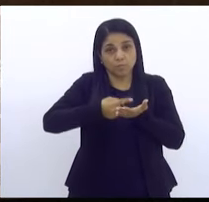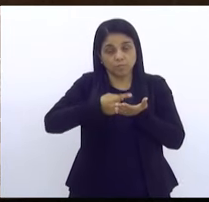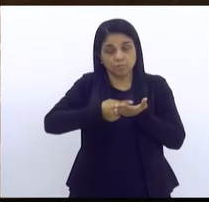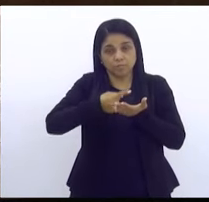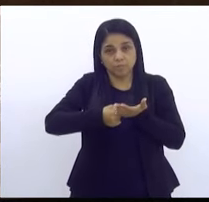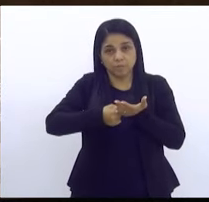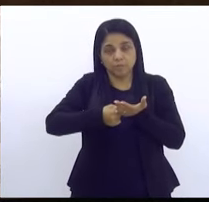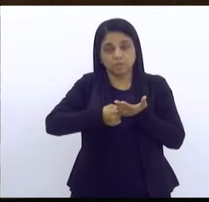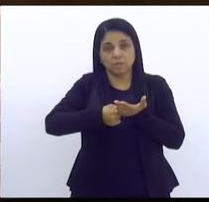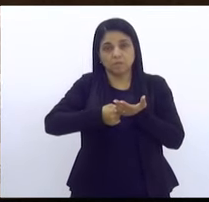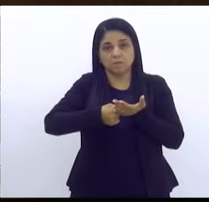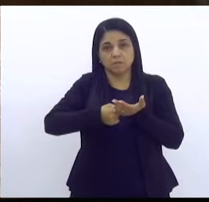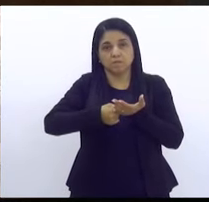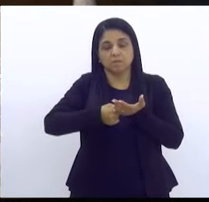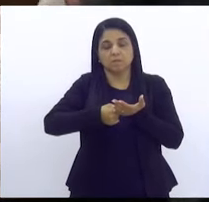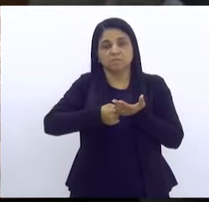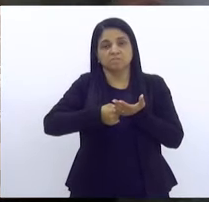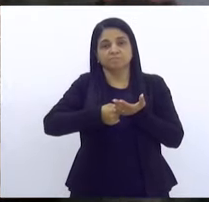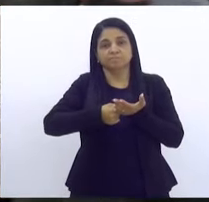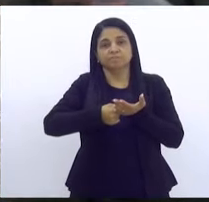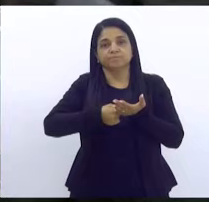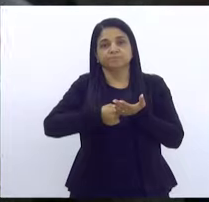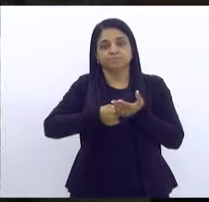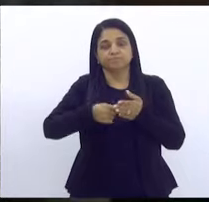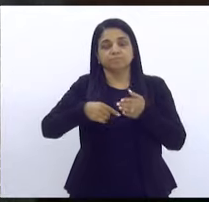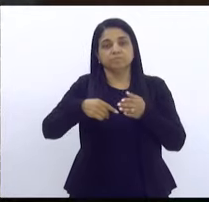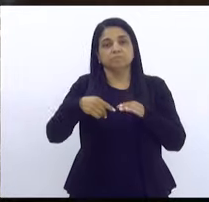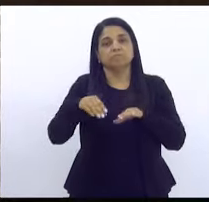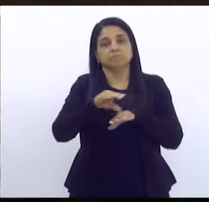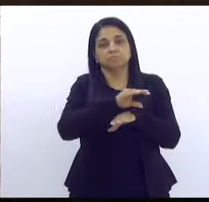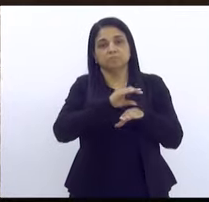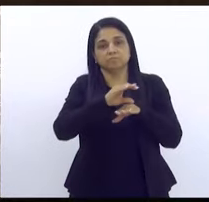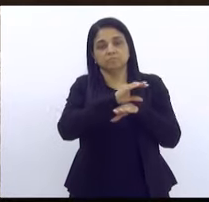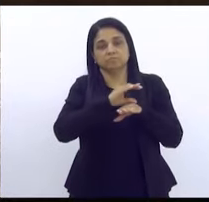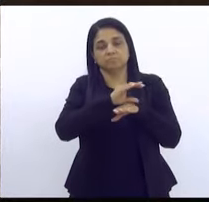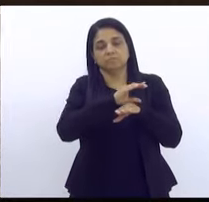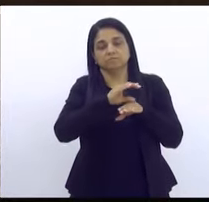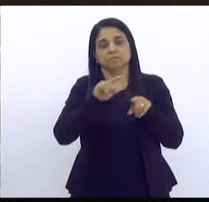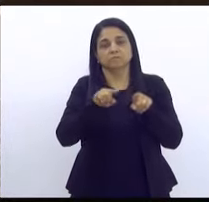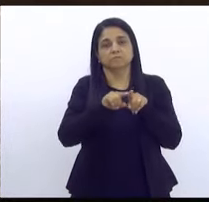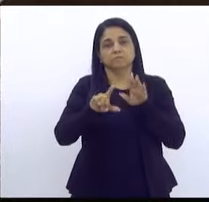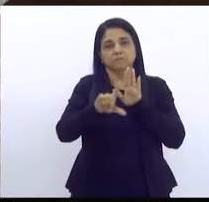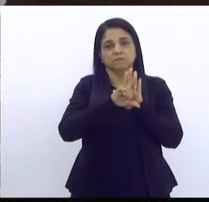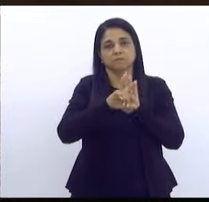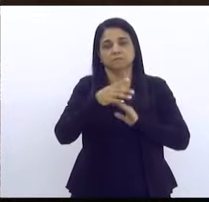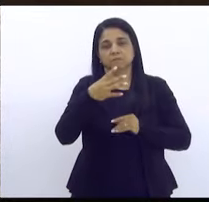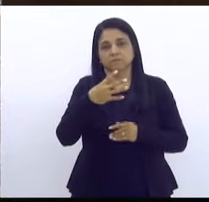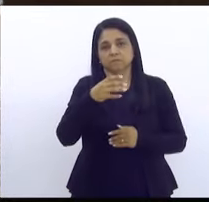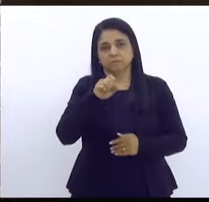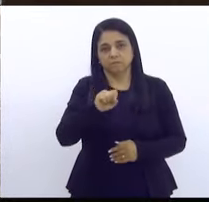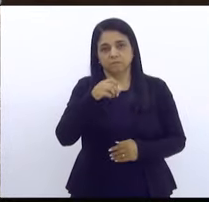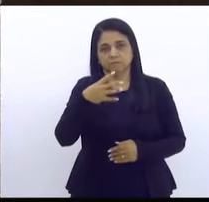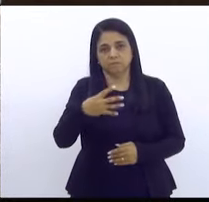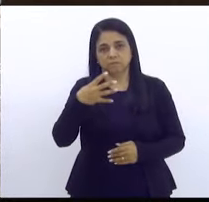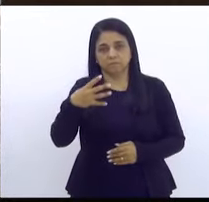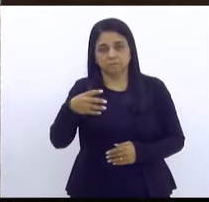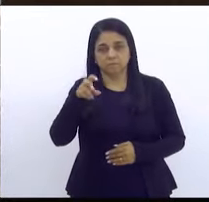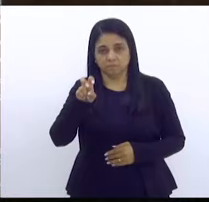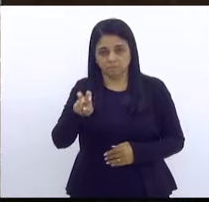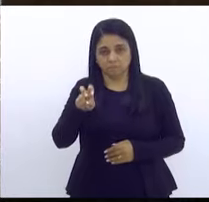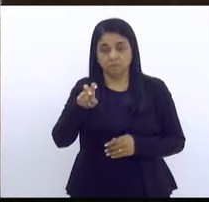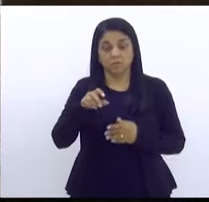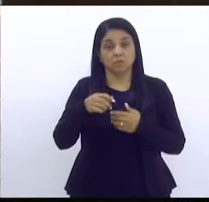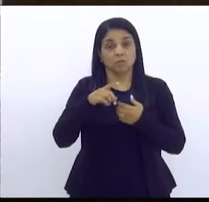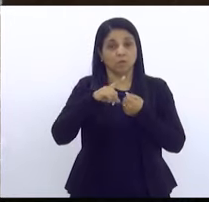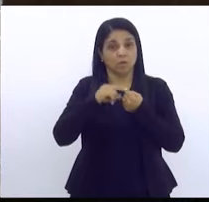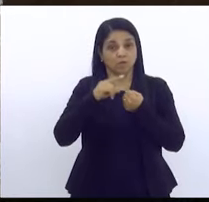das disposições transitórias da Constituição e da Lei 8445. O artigo 6º não tem nada